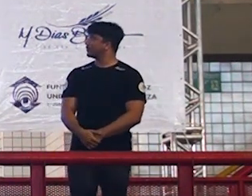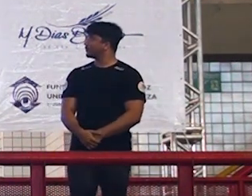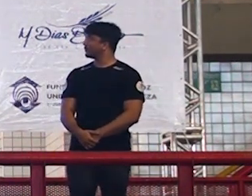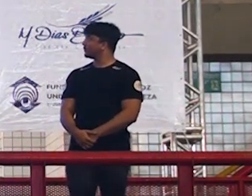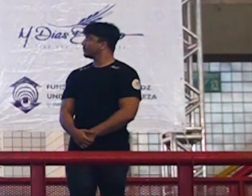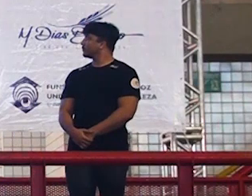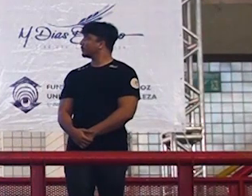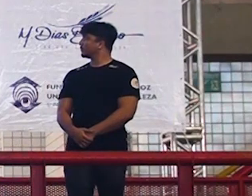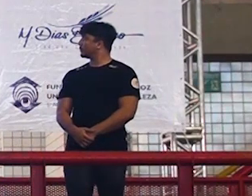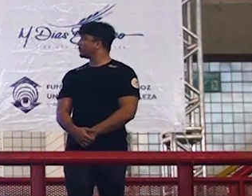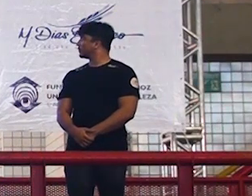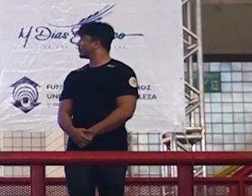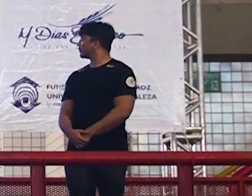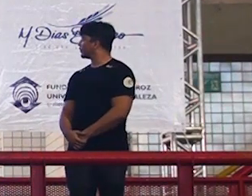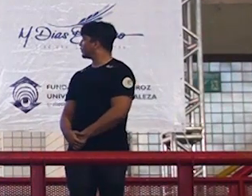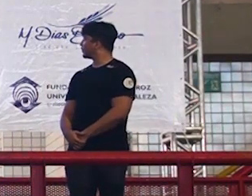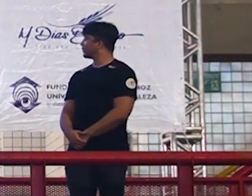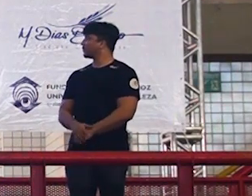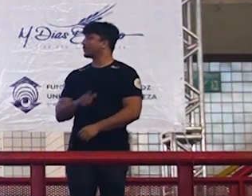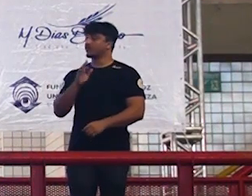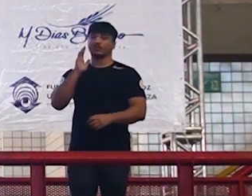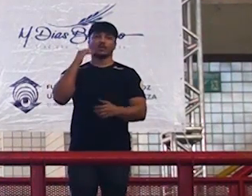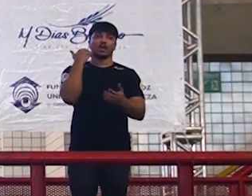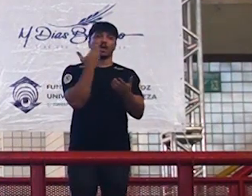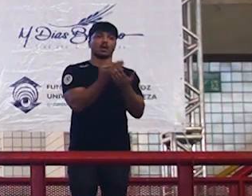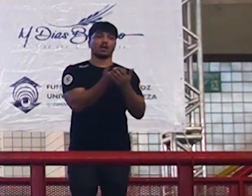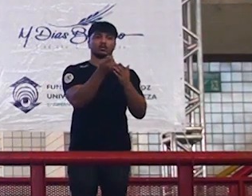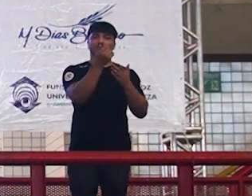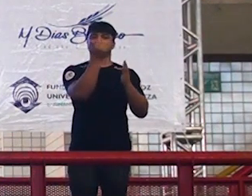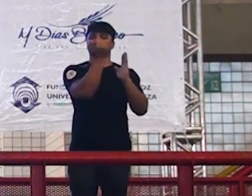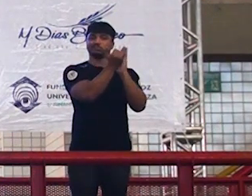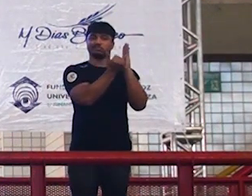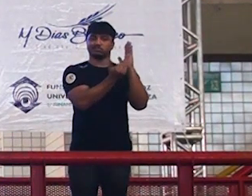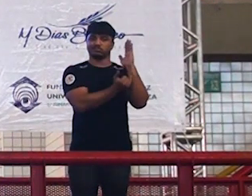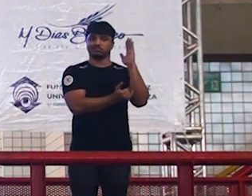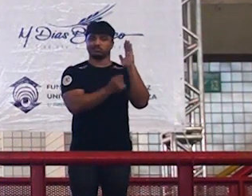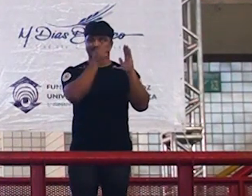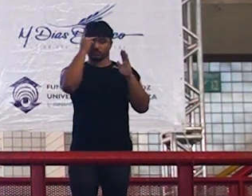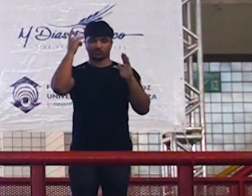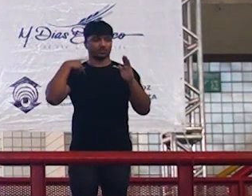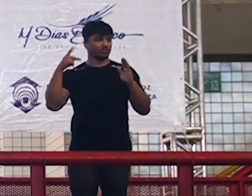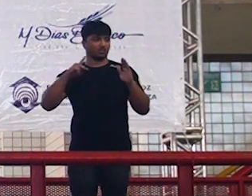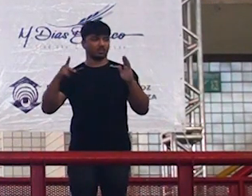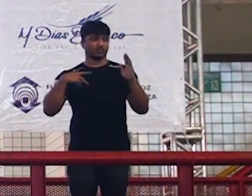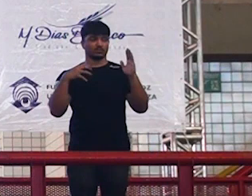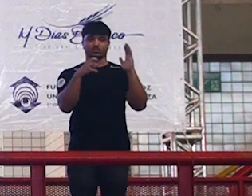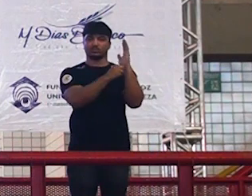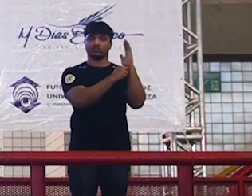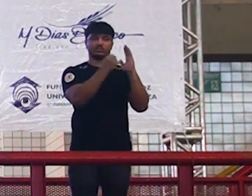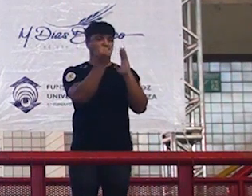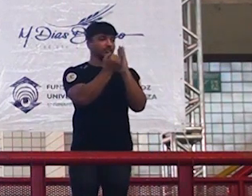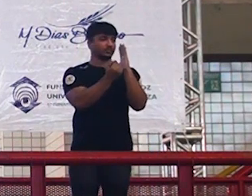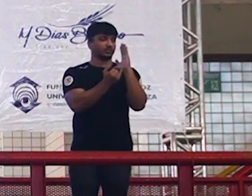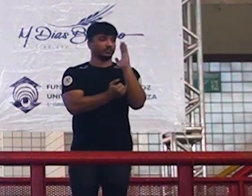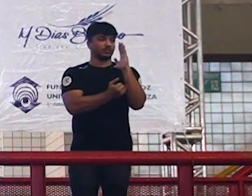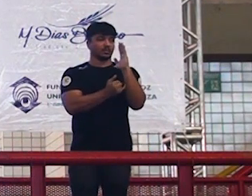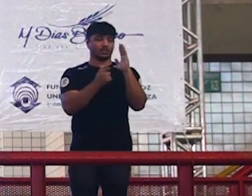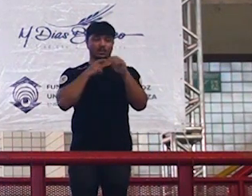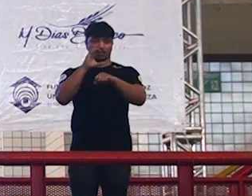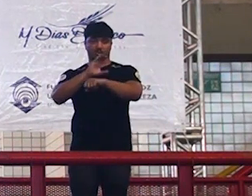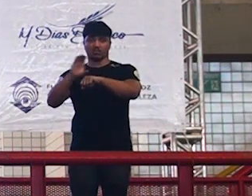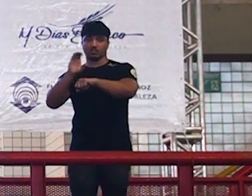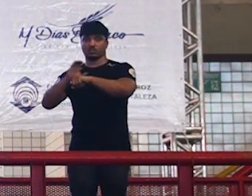Ó, ainda está na fase de inscrição, ó. Nem começou ainda, ó. O curso de capacitação